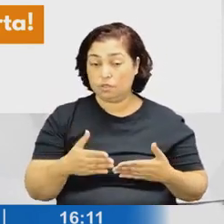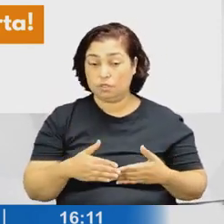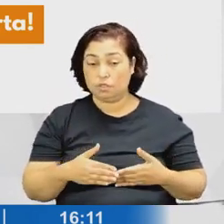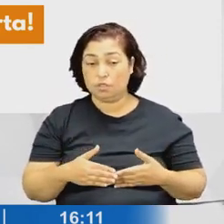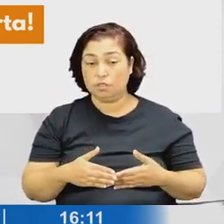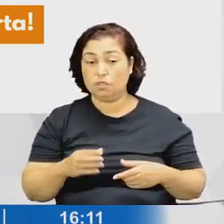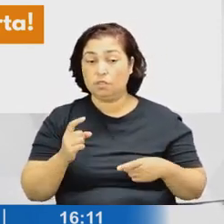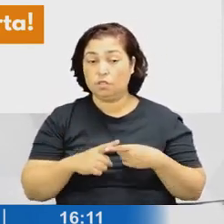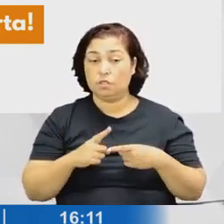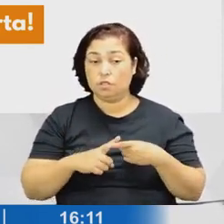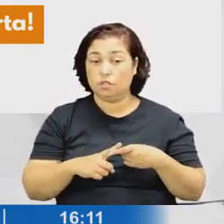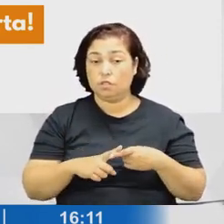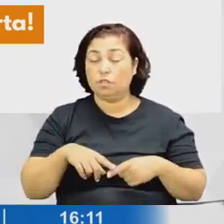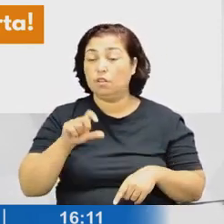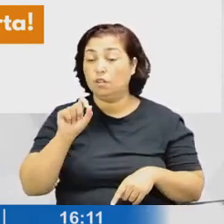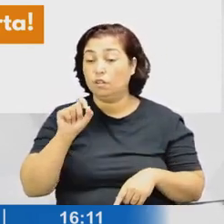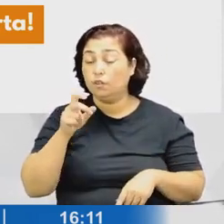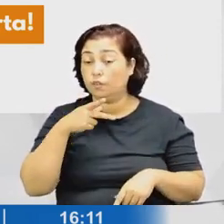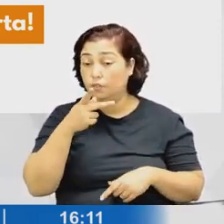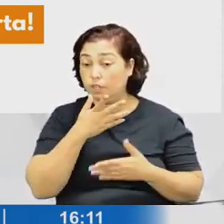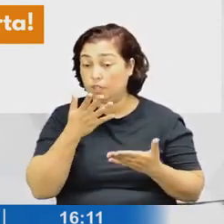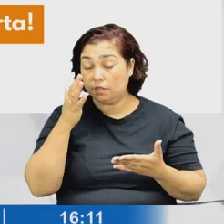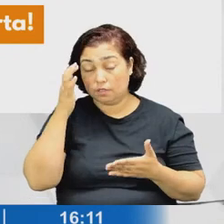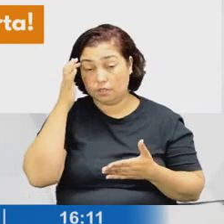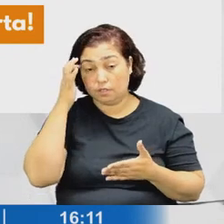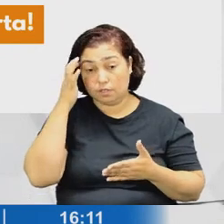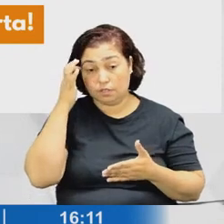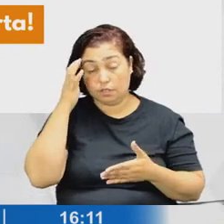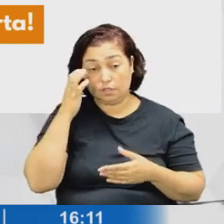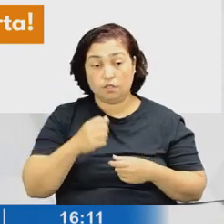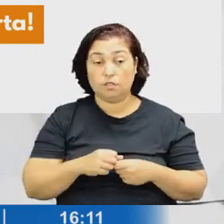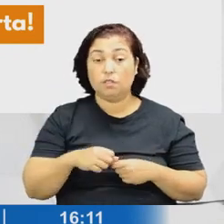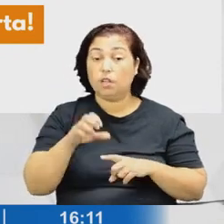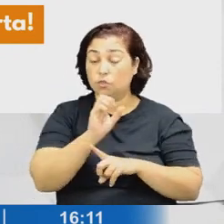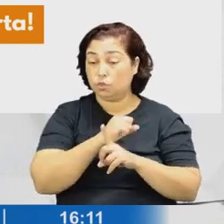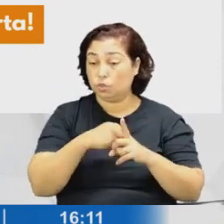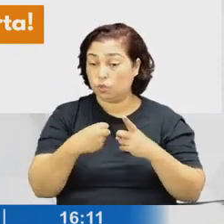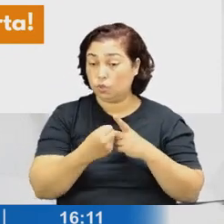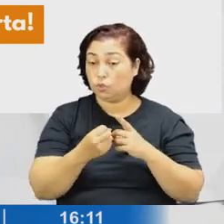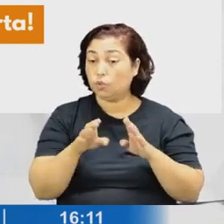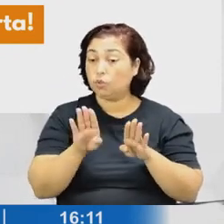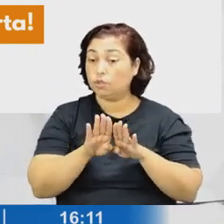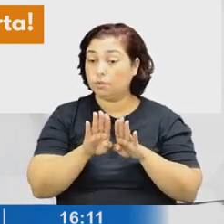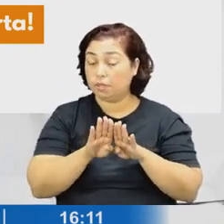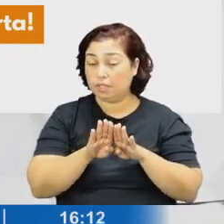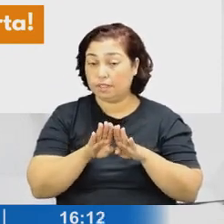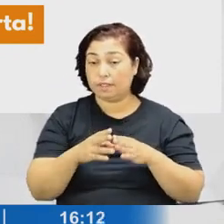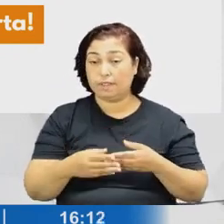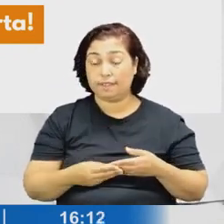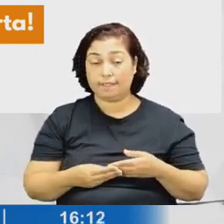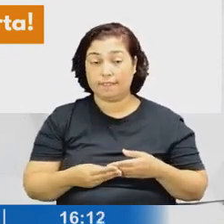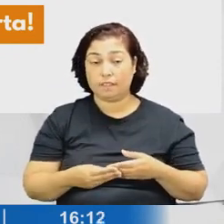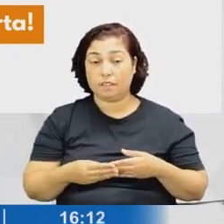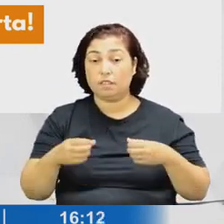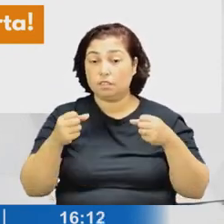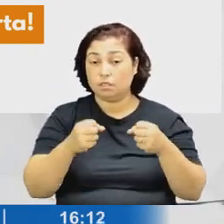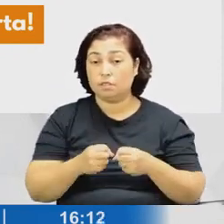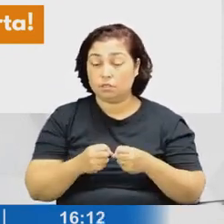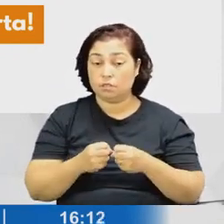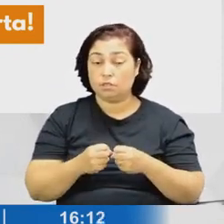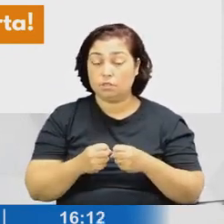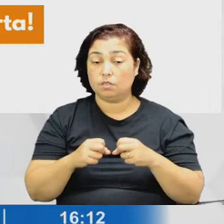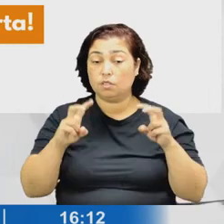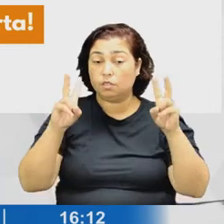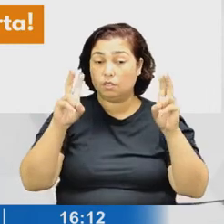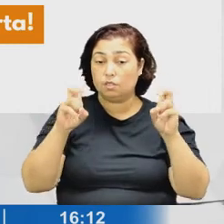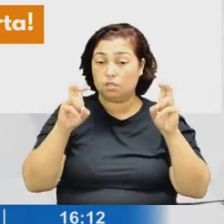adversário porque vai pesar o que ele vai falar disso sobre você entendeu E as associações também como eu tava falando é você pode ser Associados a